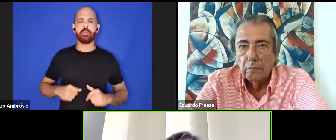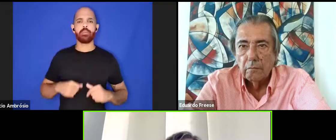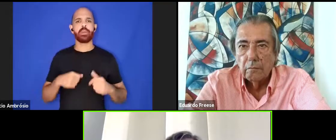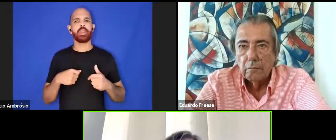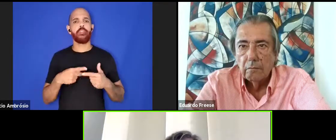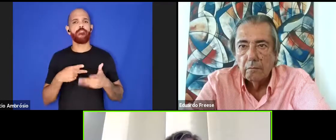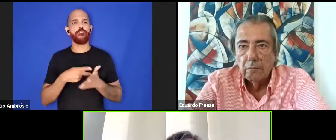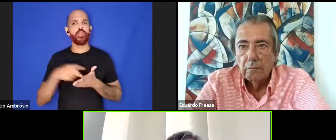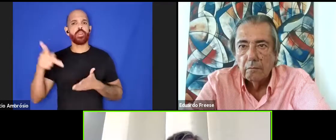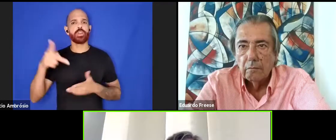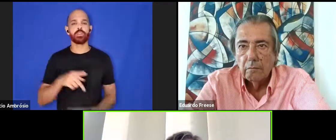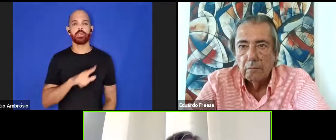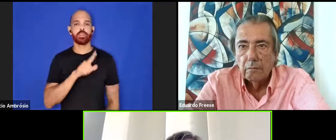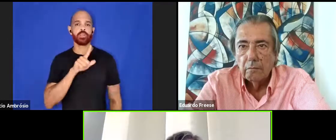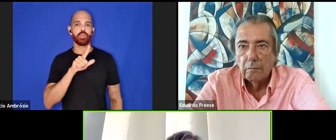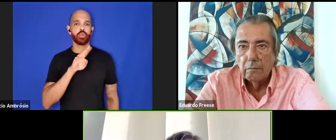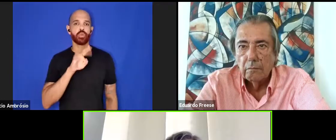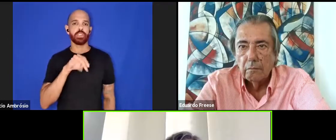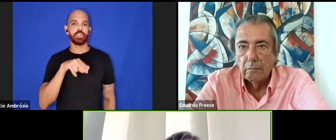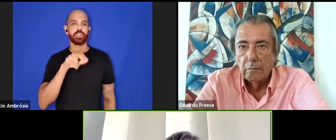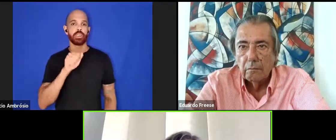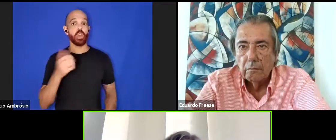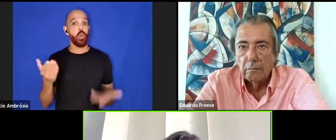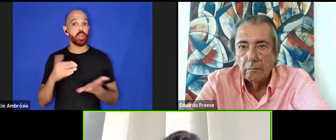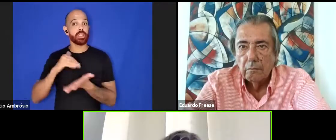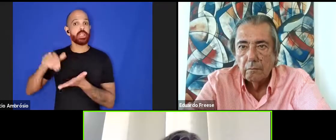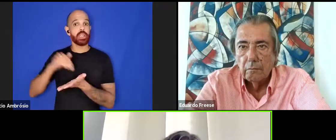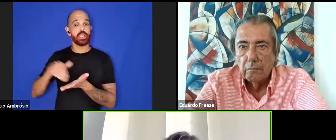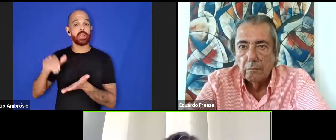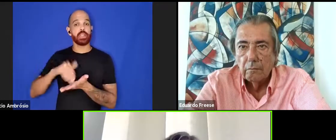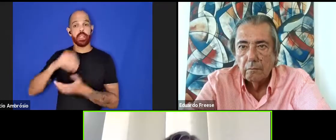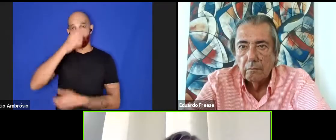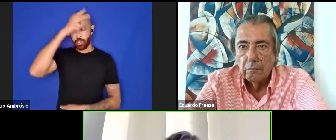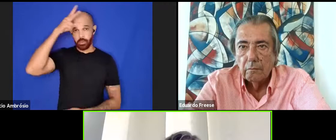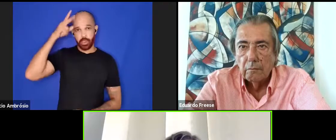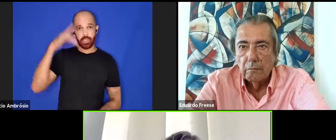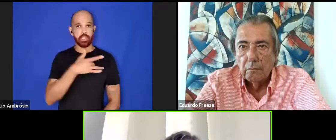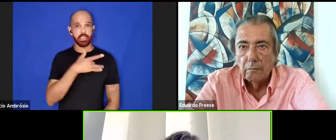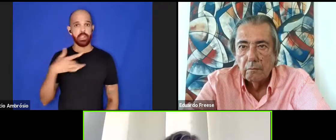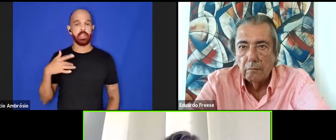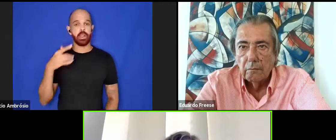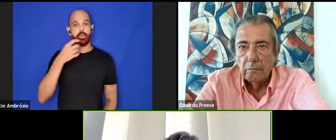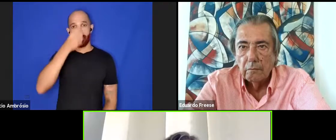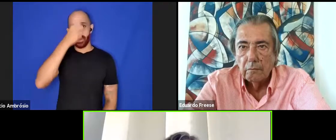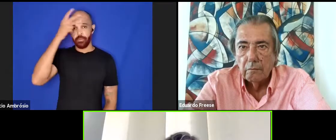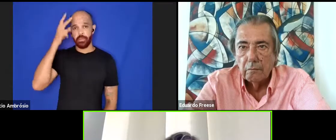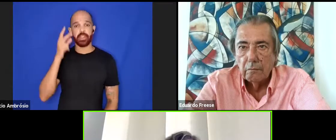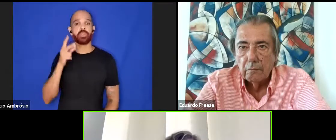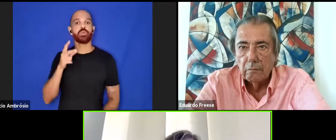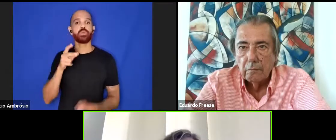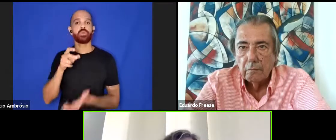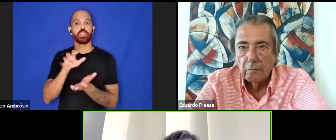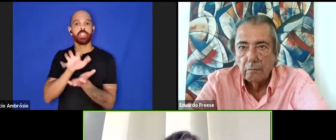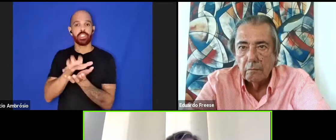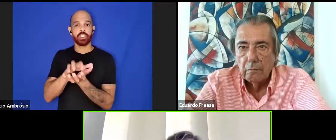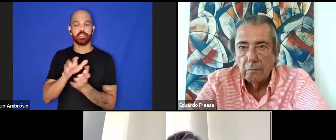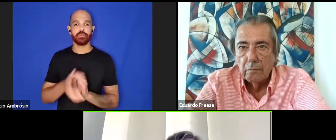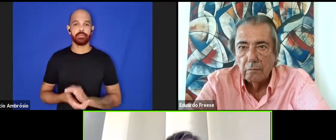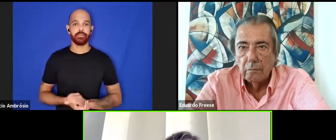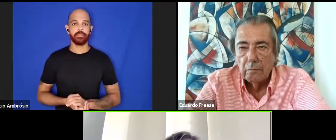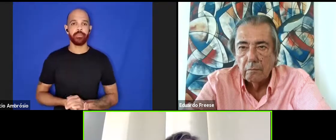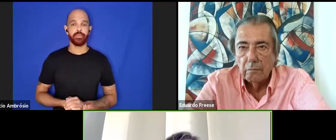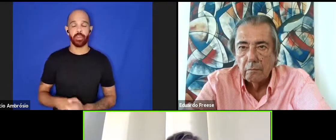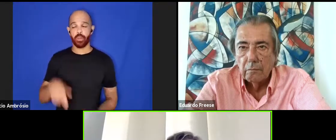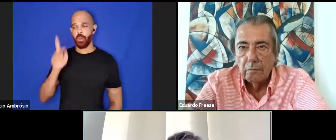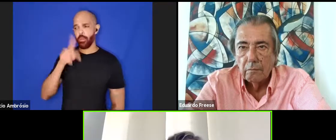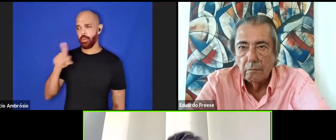De Luciana Caroline, hoje secretária municipal da saúde da Prefeitura Municipal de Recife. O professor Eduardo foi